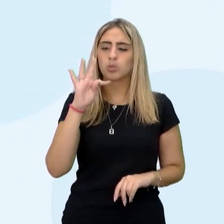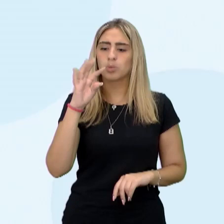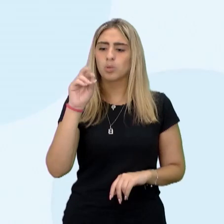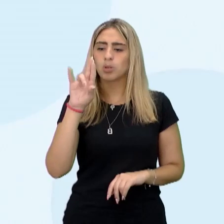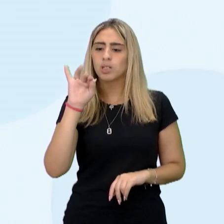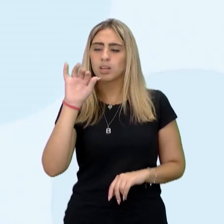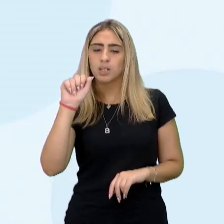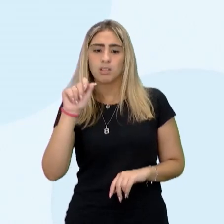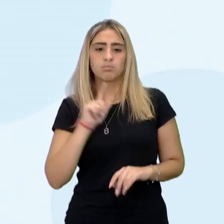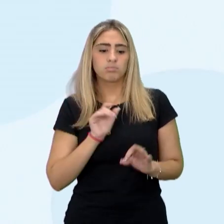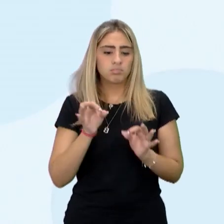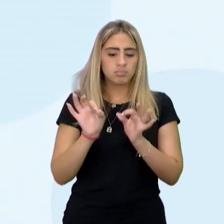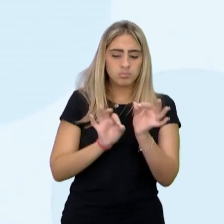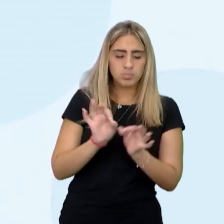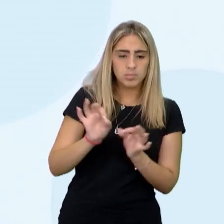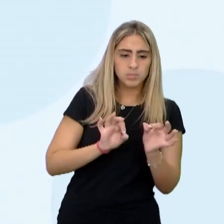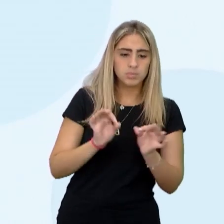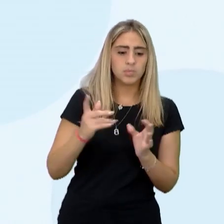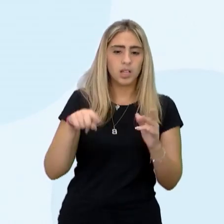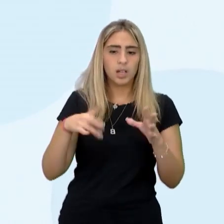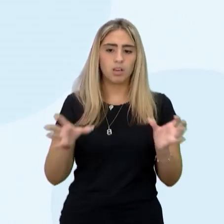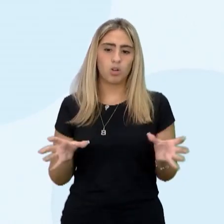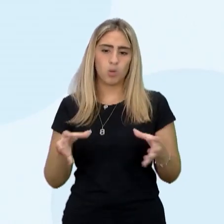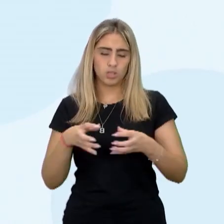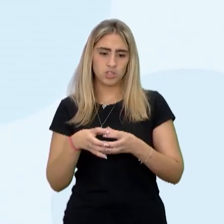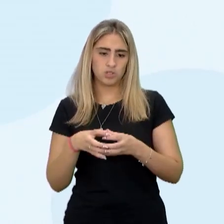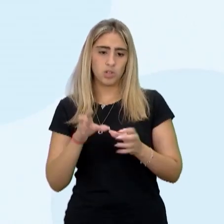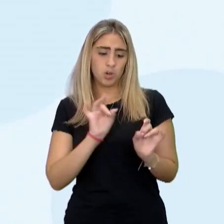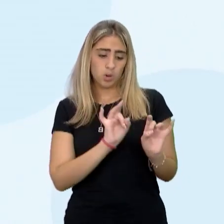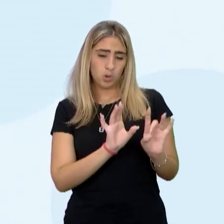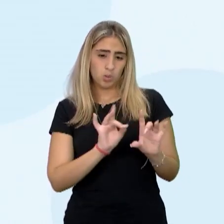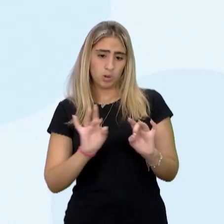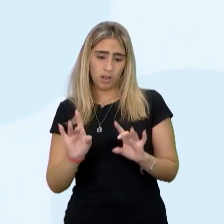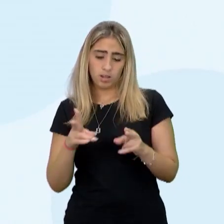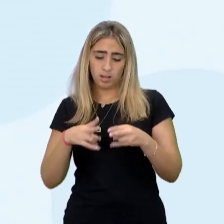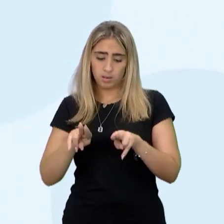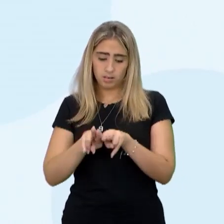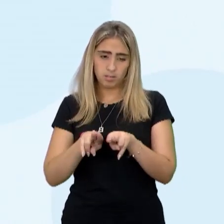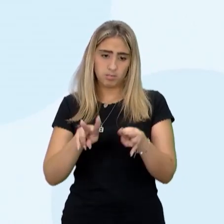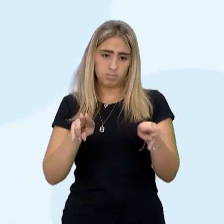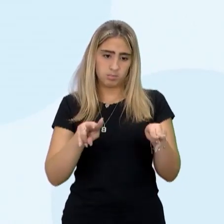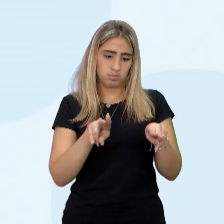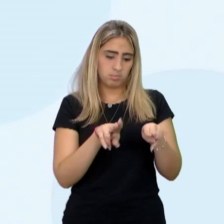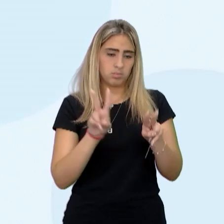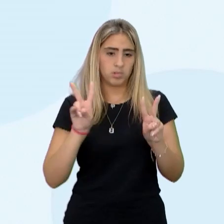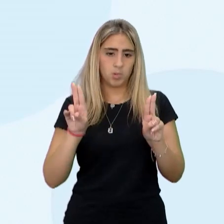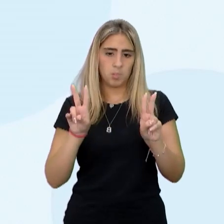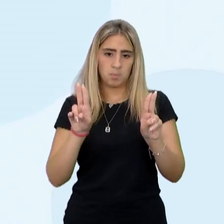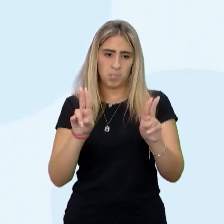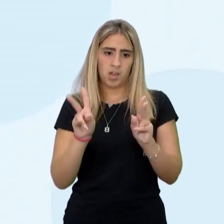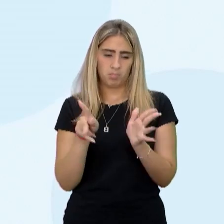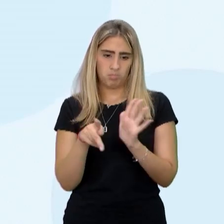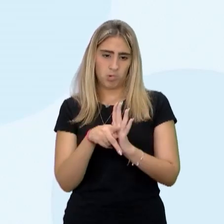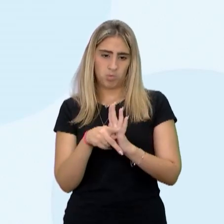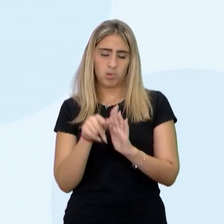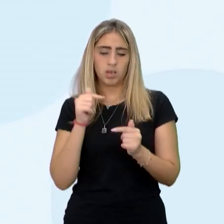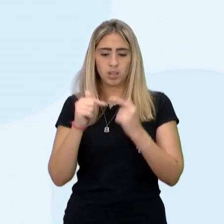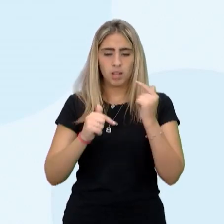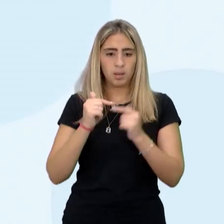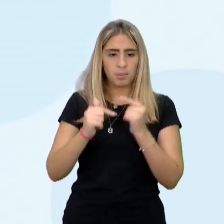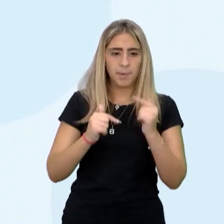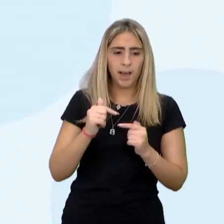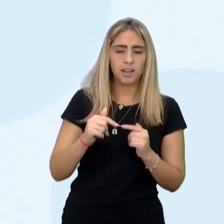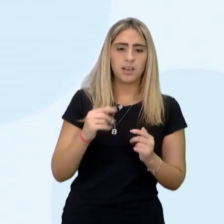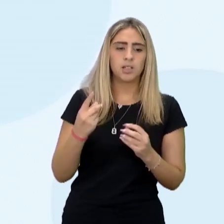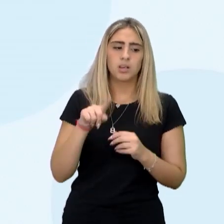alinhamento direto, né, não é uma coisa coletiva, com cada par, né, com cada professor aí que trabalha na tutoria. Então,